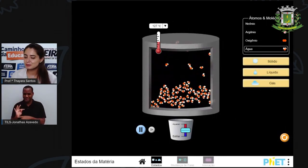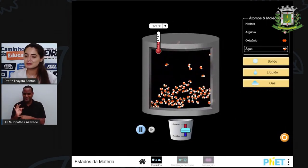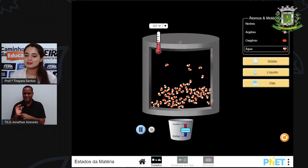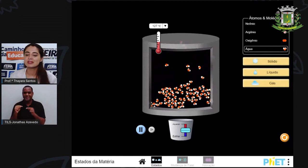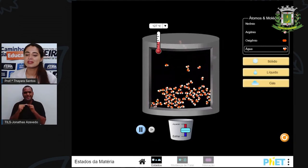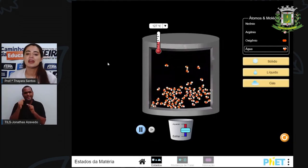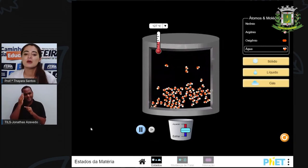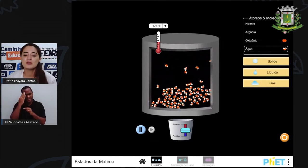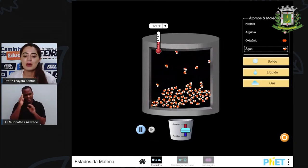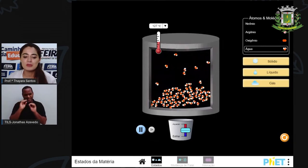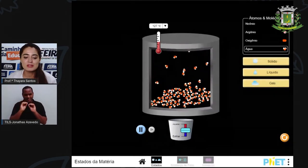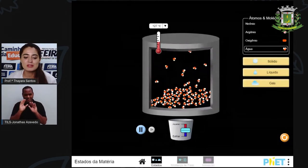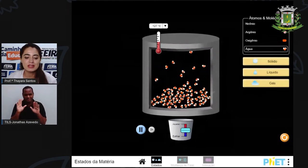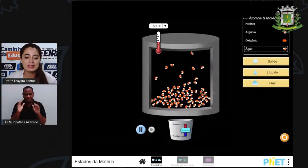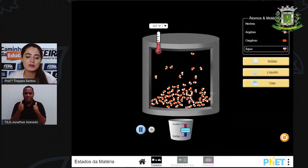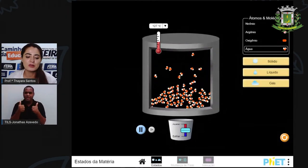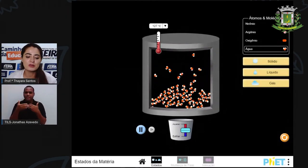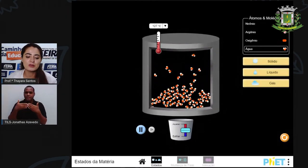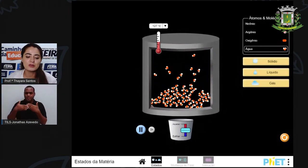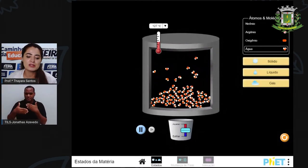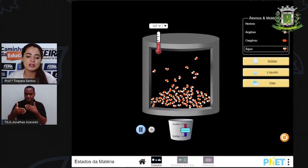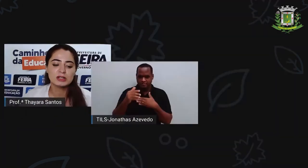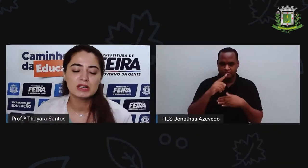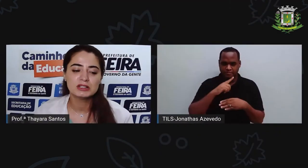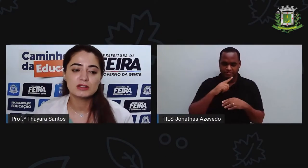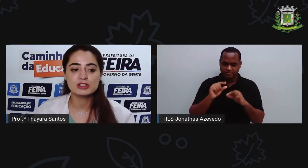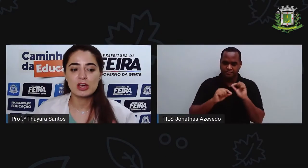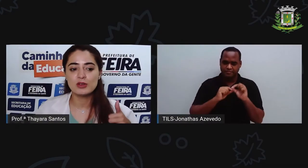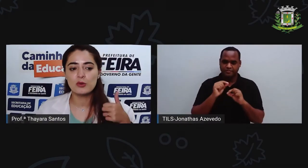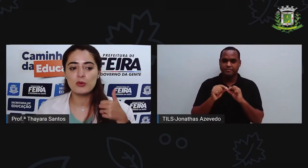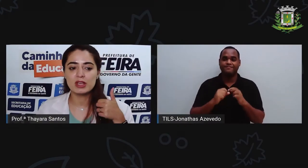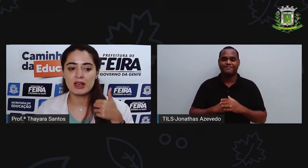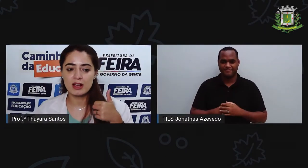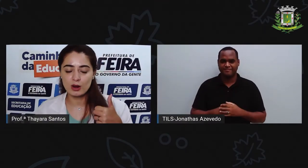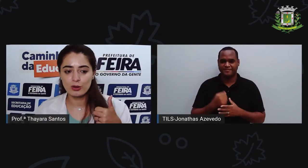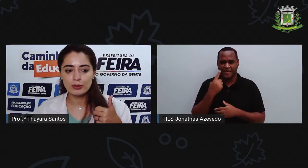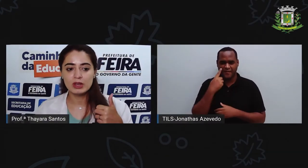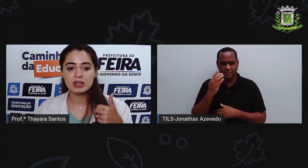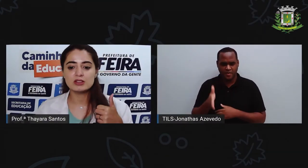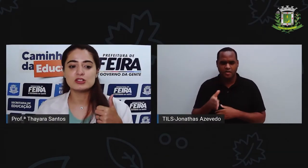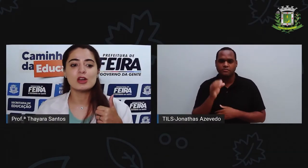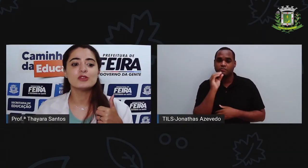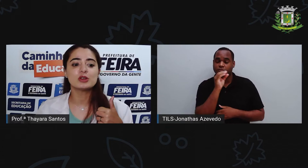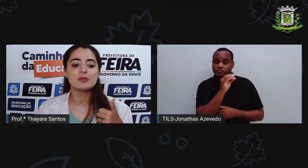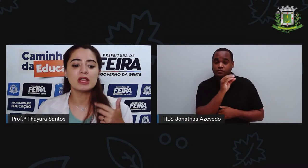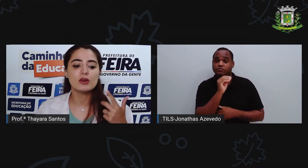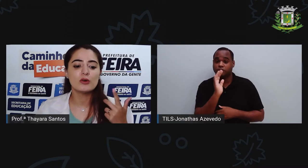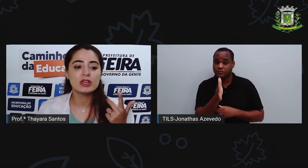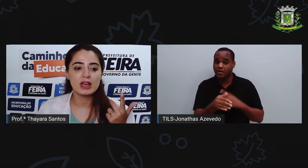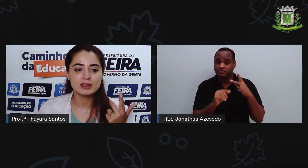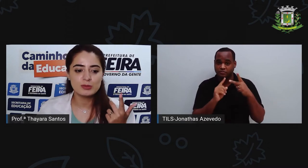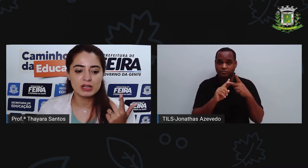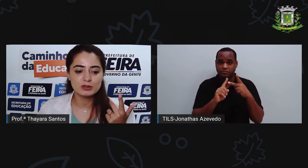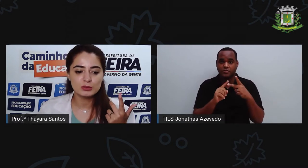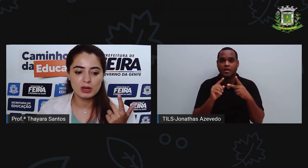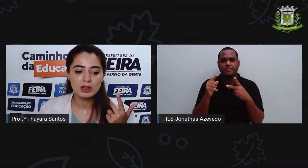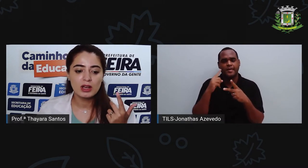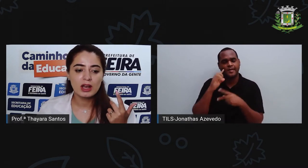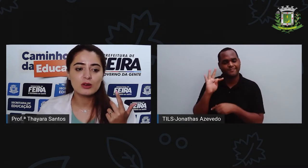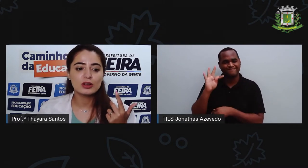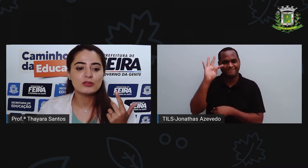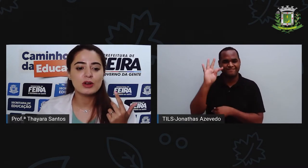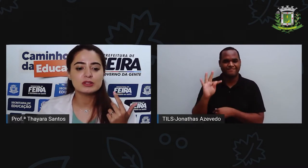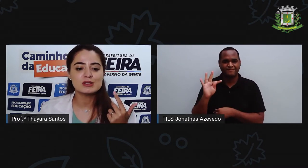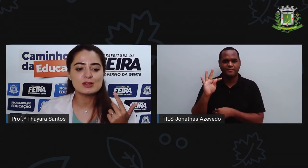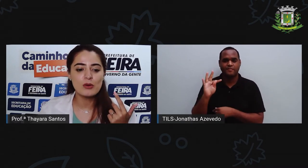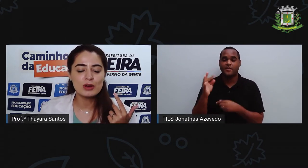aí? Vamos lá prosseguir aqui com a nossa aula, então. Então, a gente já viu o que é calor e a gente já viu também o que é a